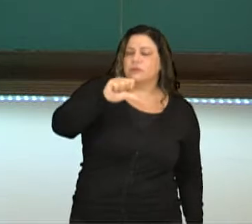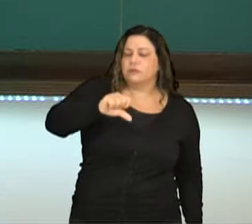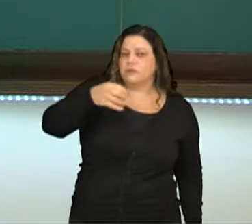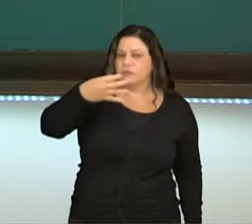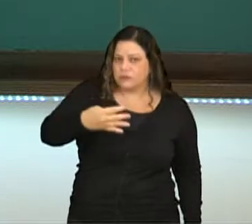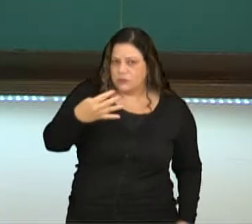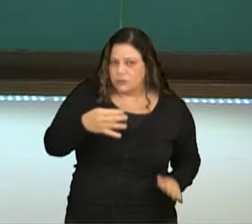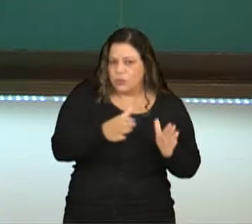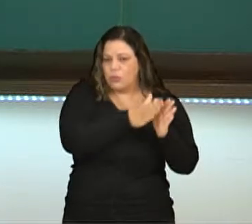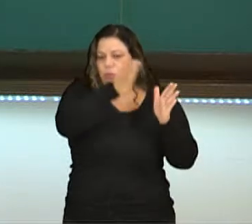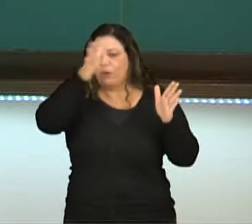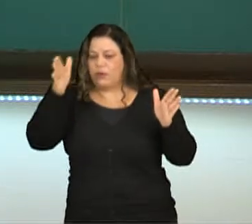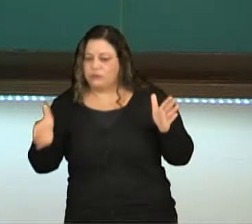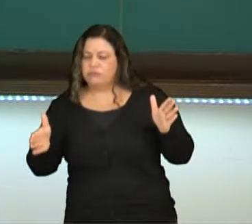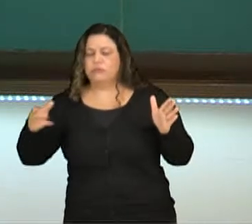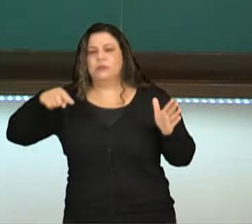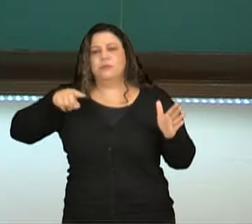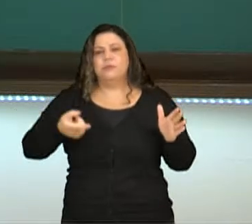1894 e